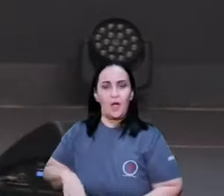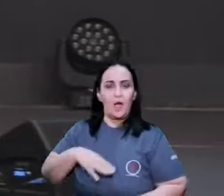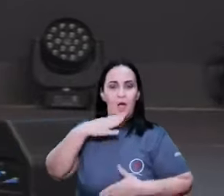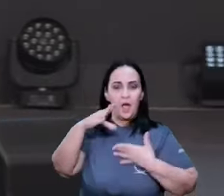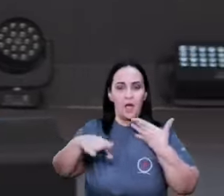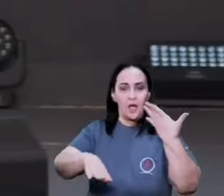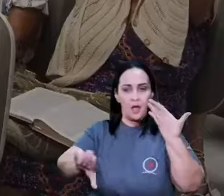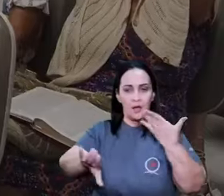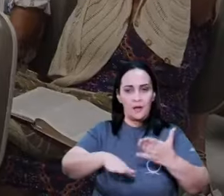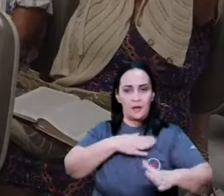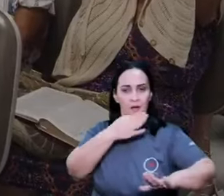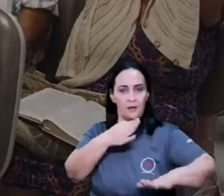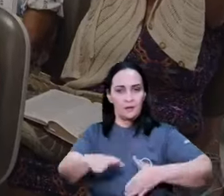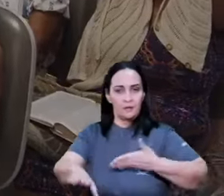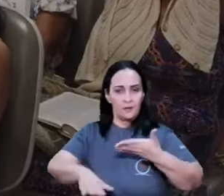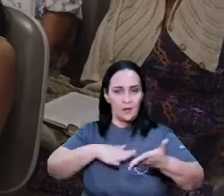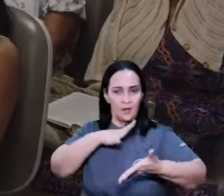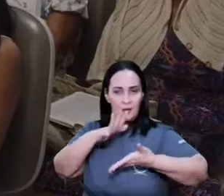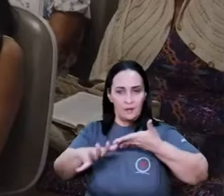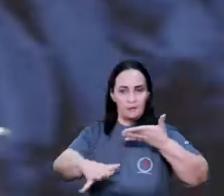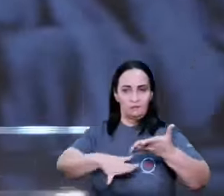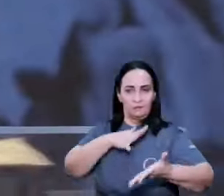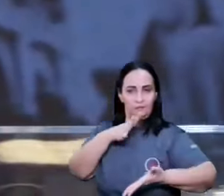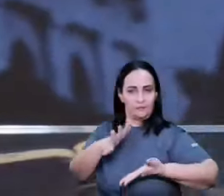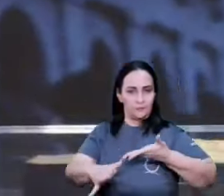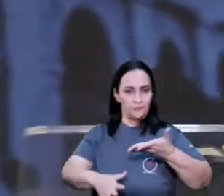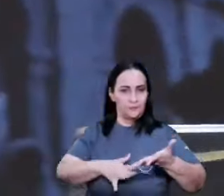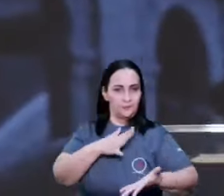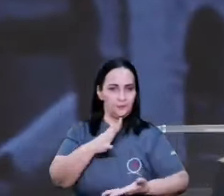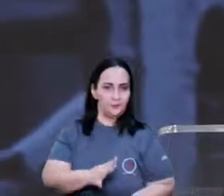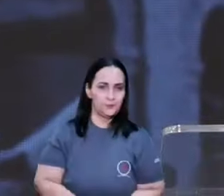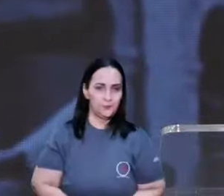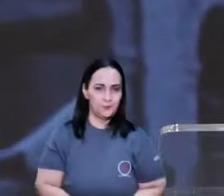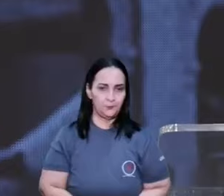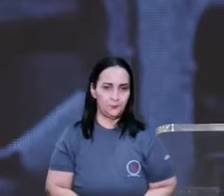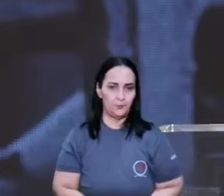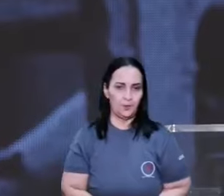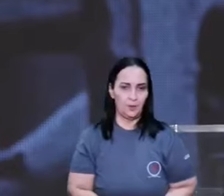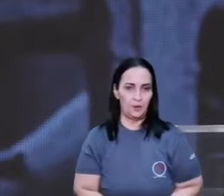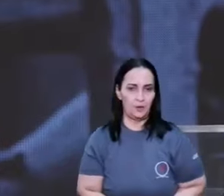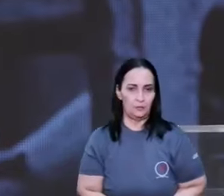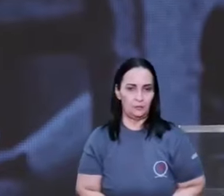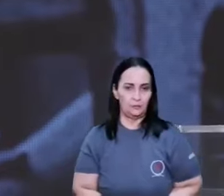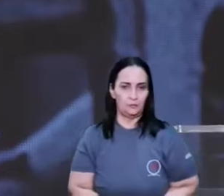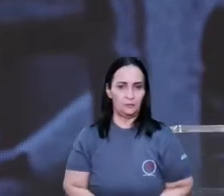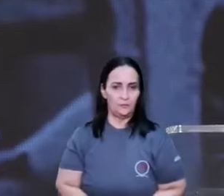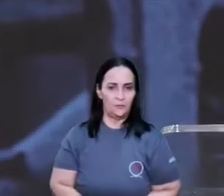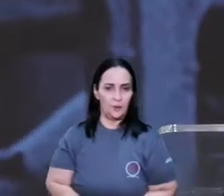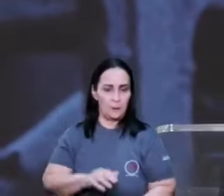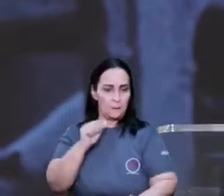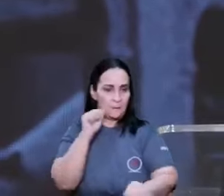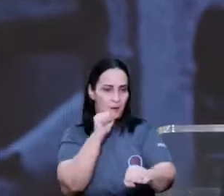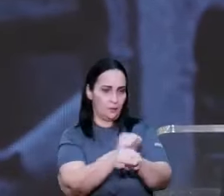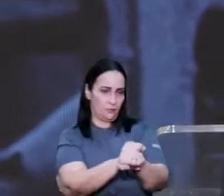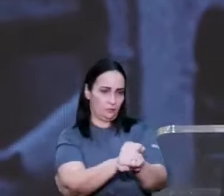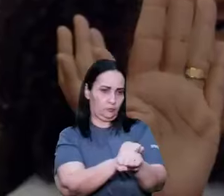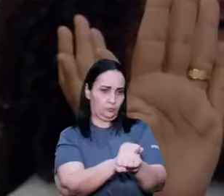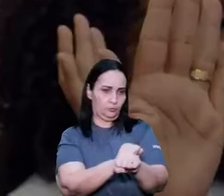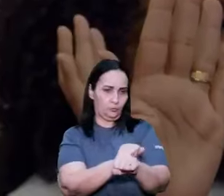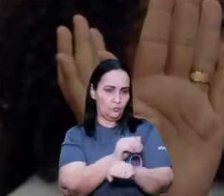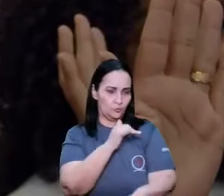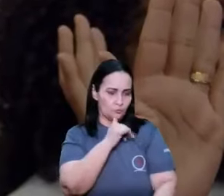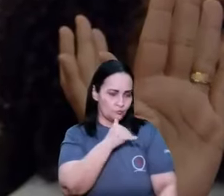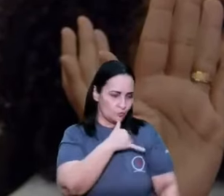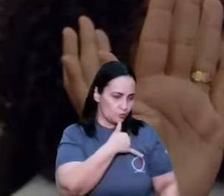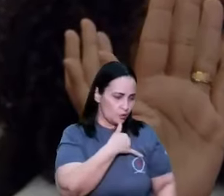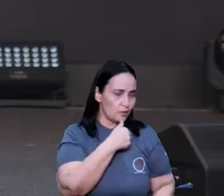cantar este desânimo que é sinal de mau ânimo que está te paralisando ele tá colocando o